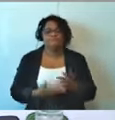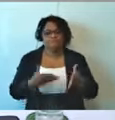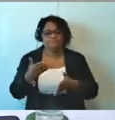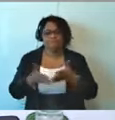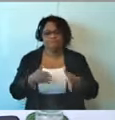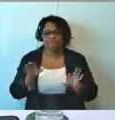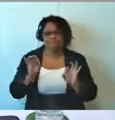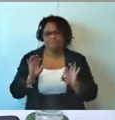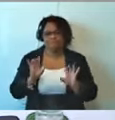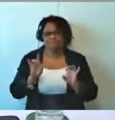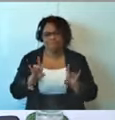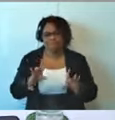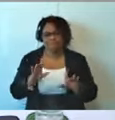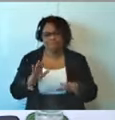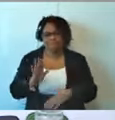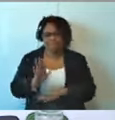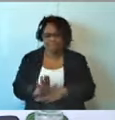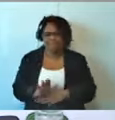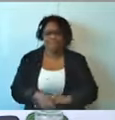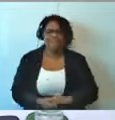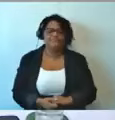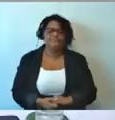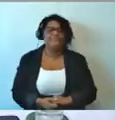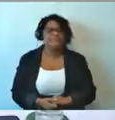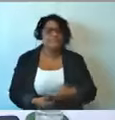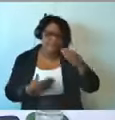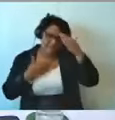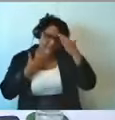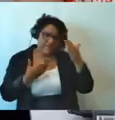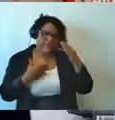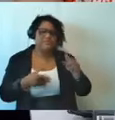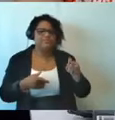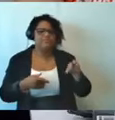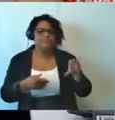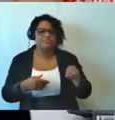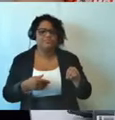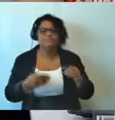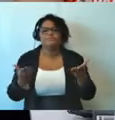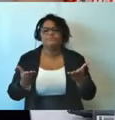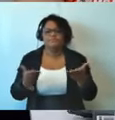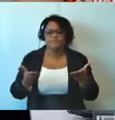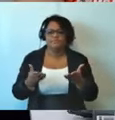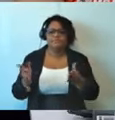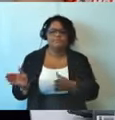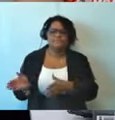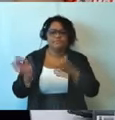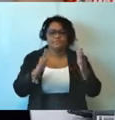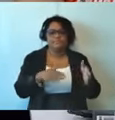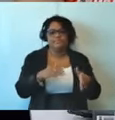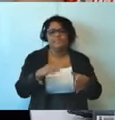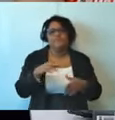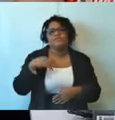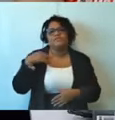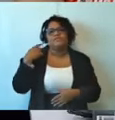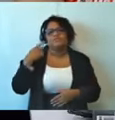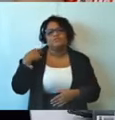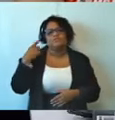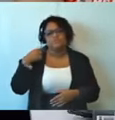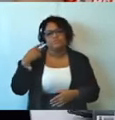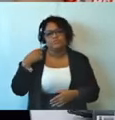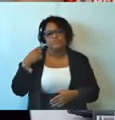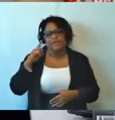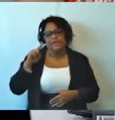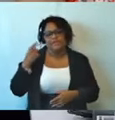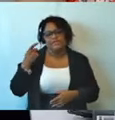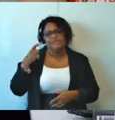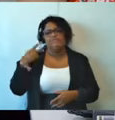Obrigado. Obrigado, senhor Pedro, pelas suas considerações. Vou passar a palavra agora para o senhor Sérgio Balbino, que é ex-vereador aqui da